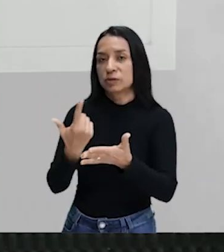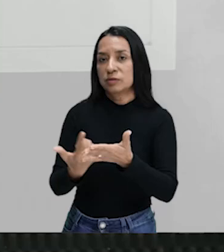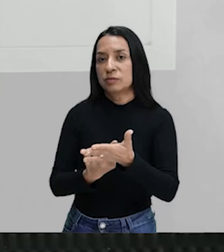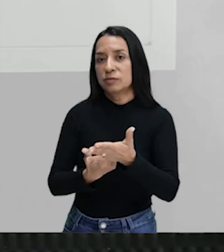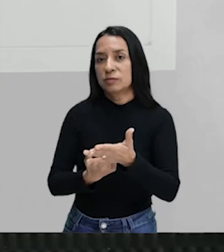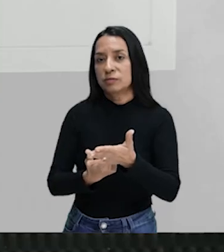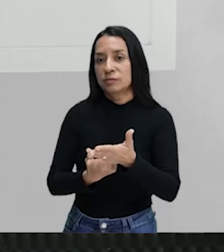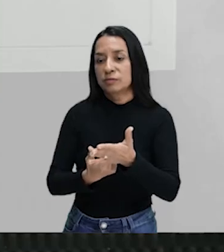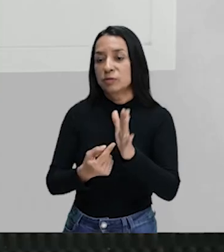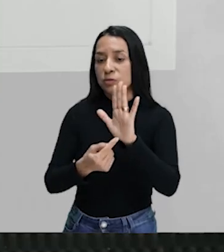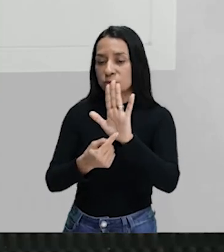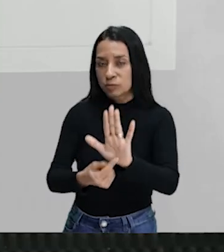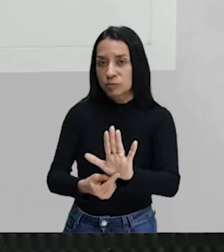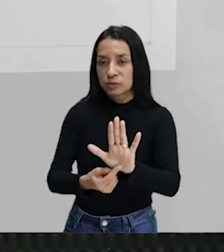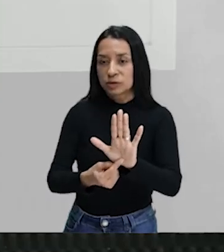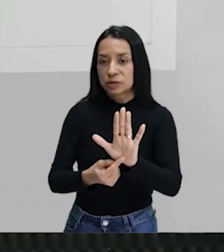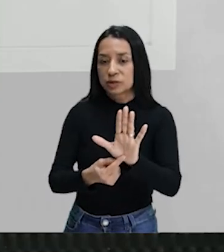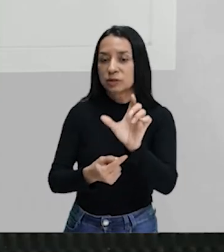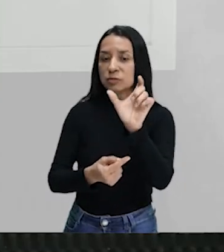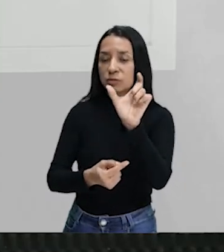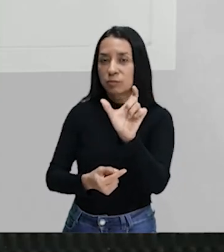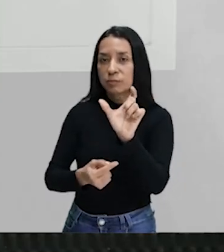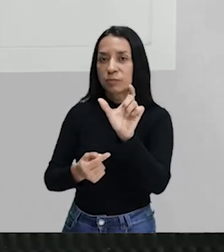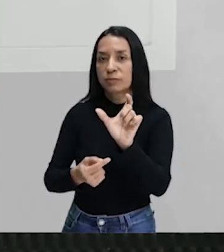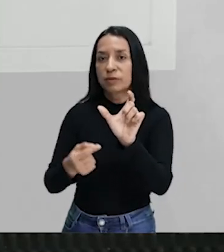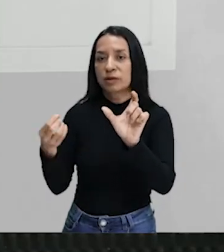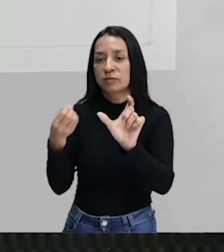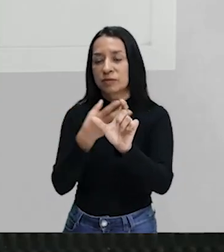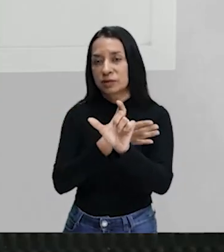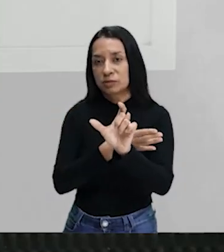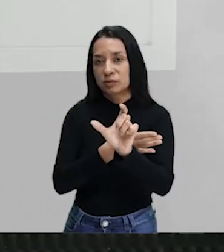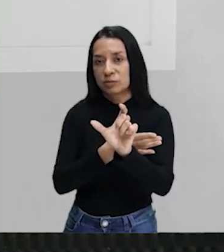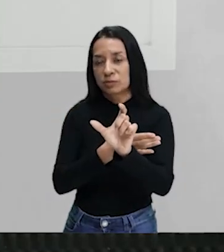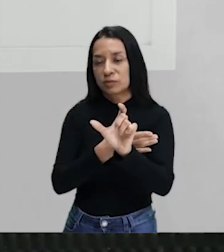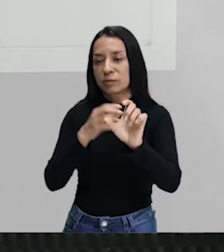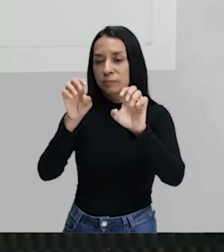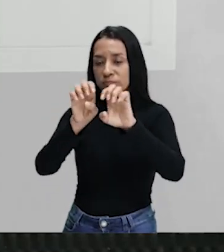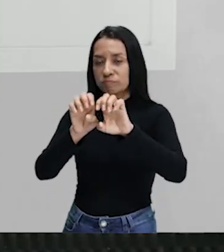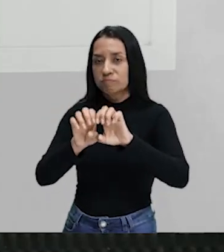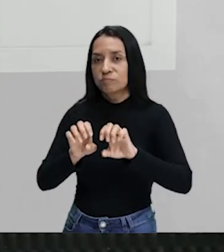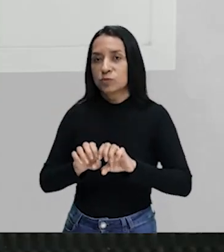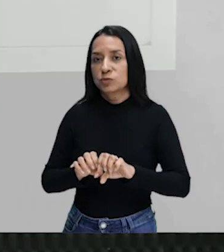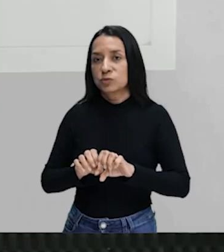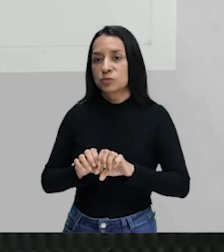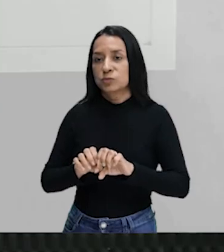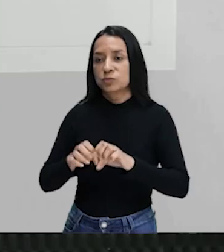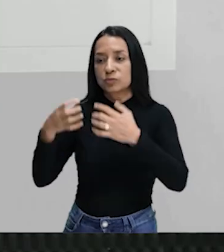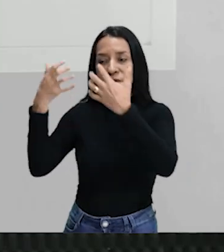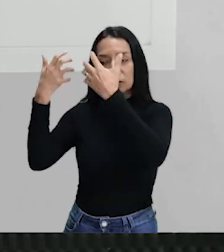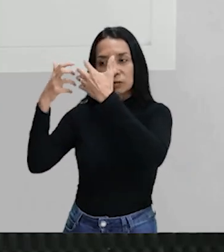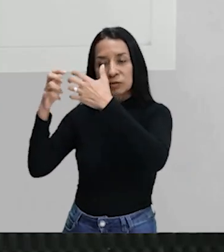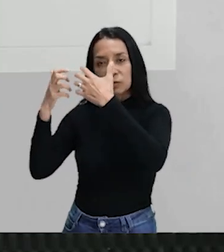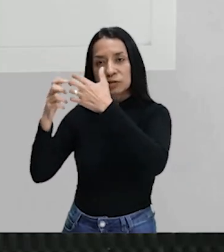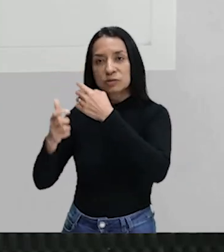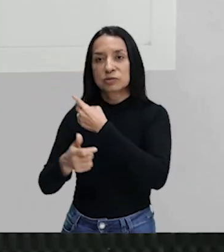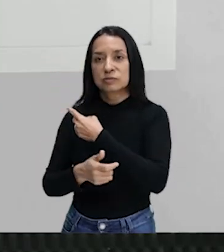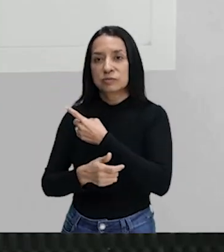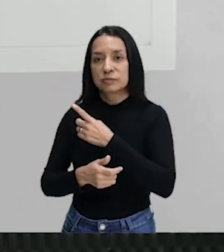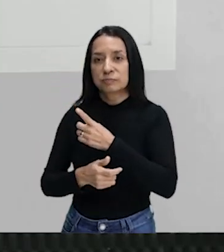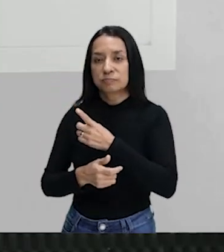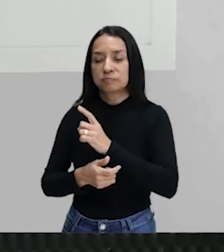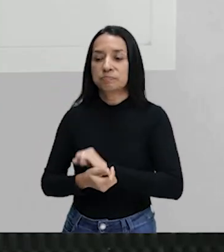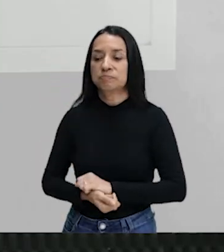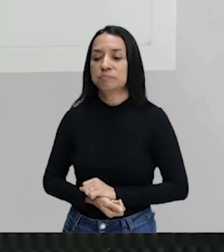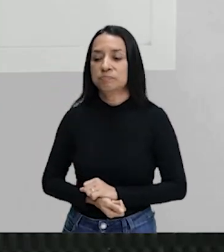uma palavra nova para o cabedal, né? Para a estrutura cognitiva dos senhores, para a consciência dos